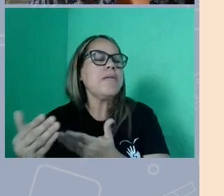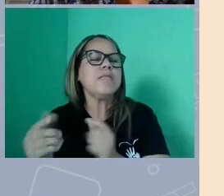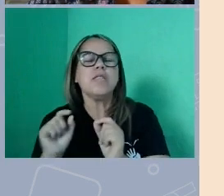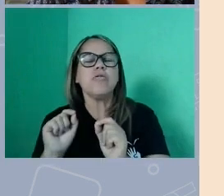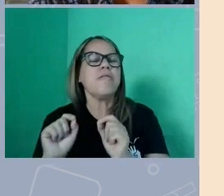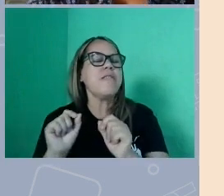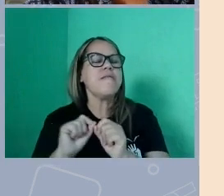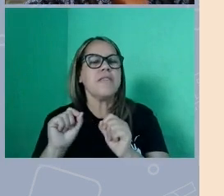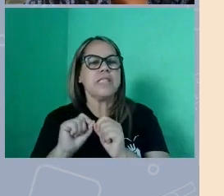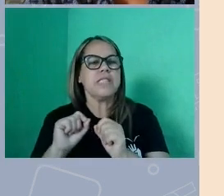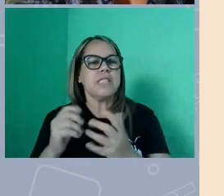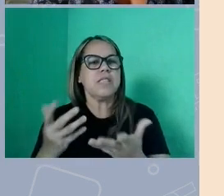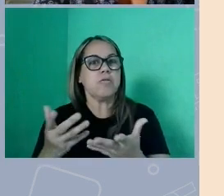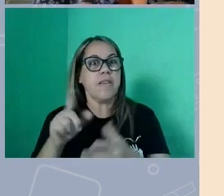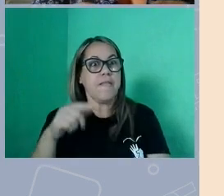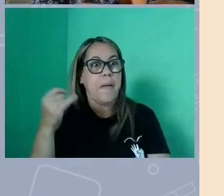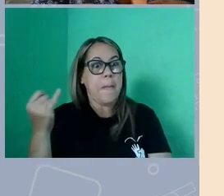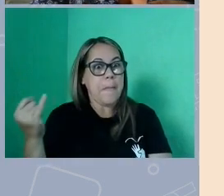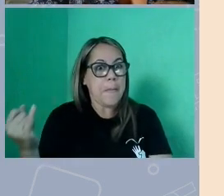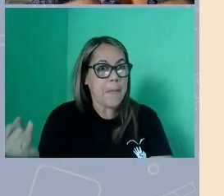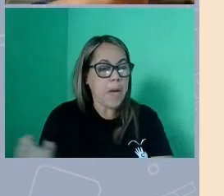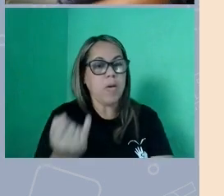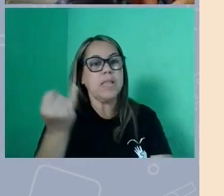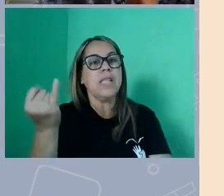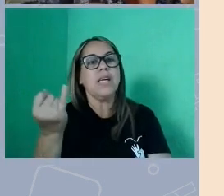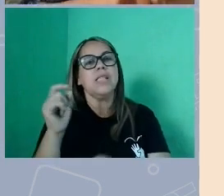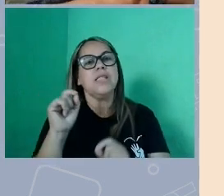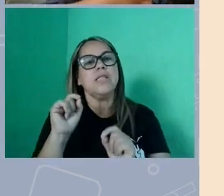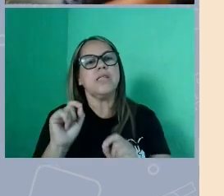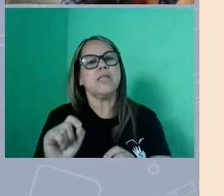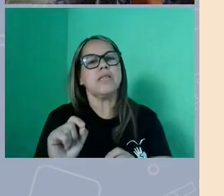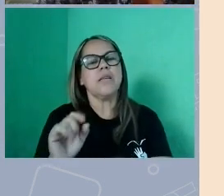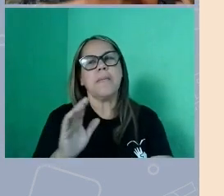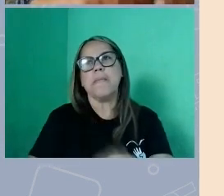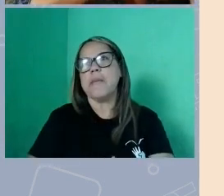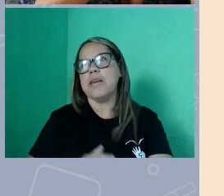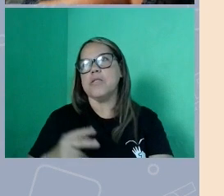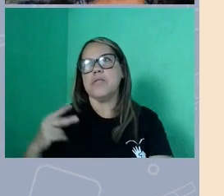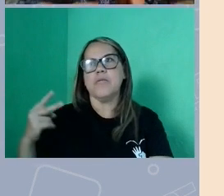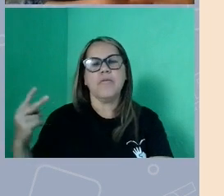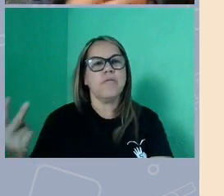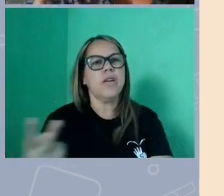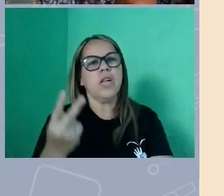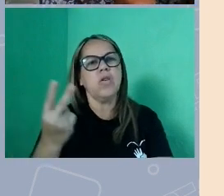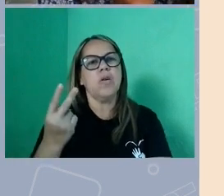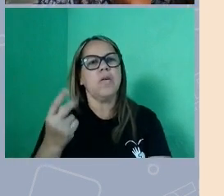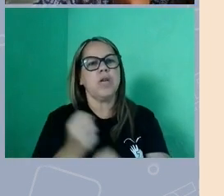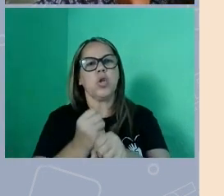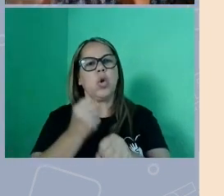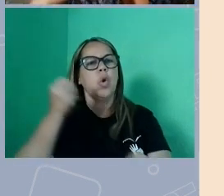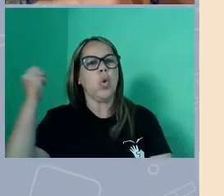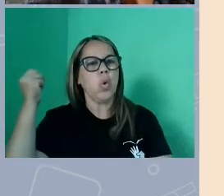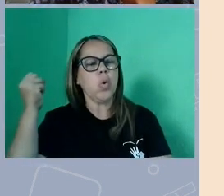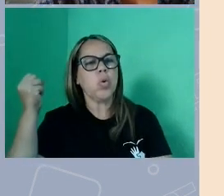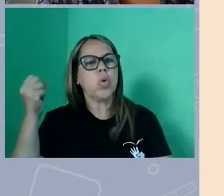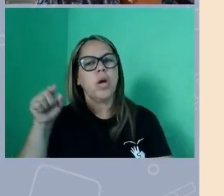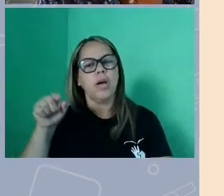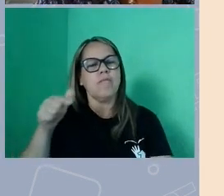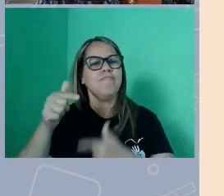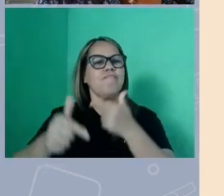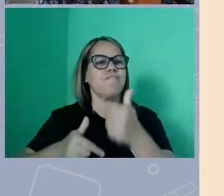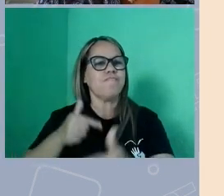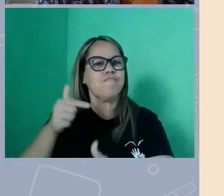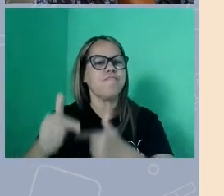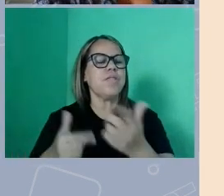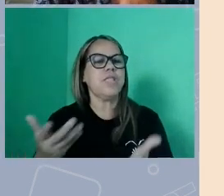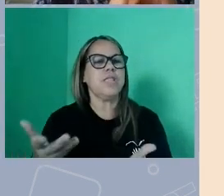fazer com que seja importante e ter a mais-valia e ter o lucro é explorar esse trabalhador na perspectiva do sistema